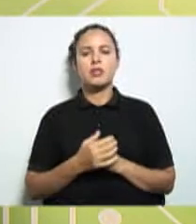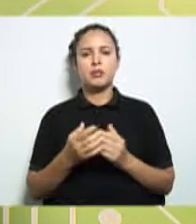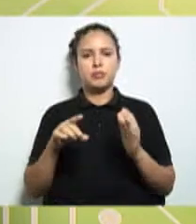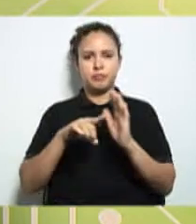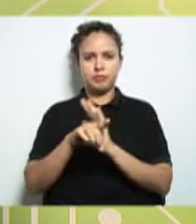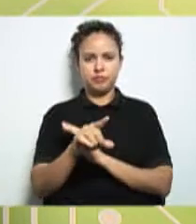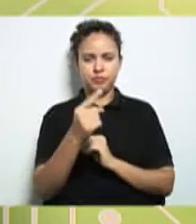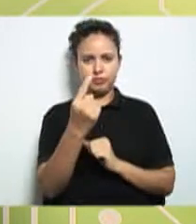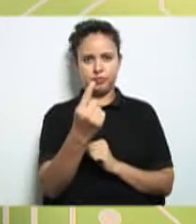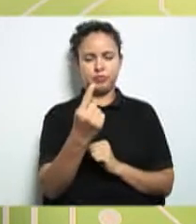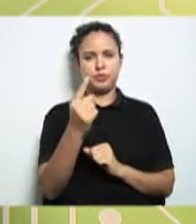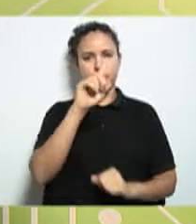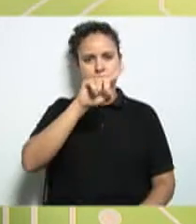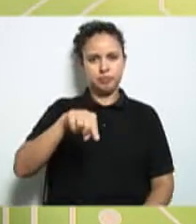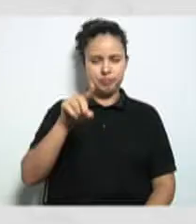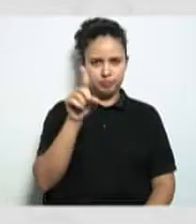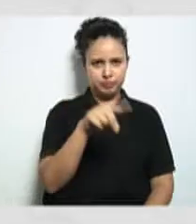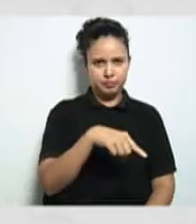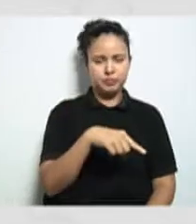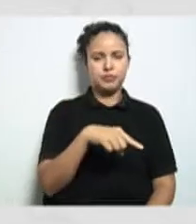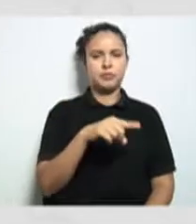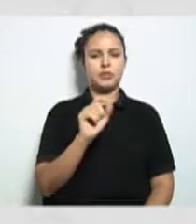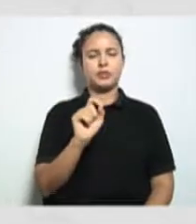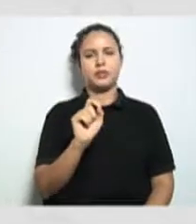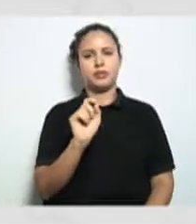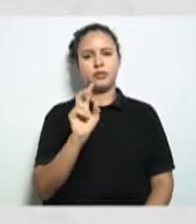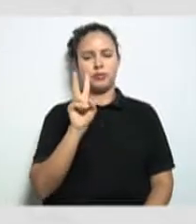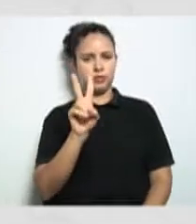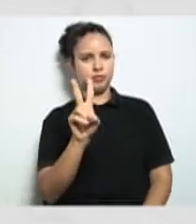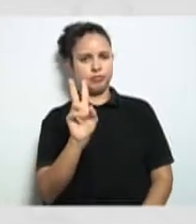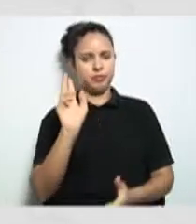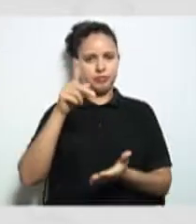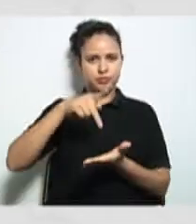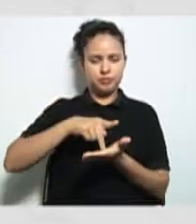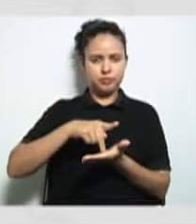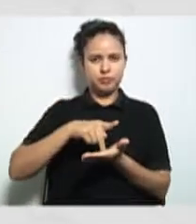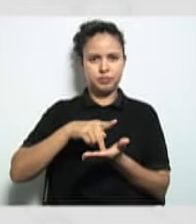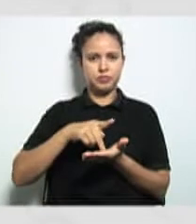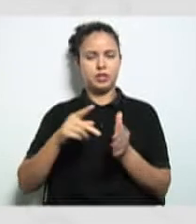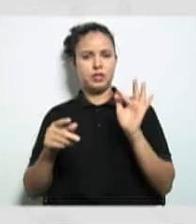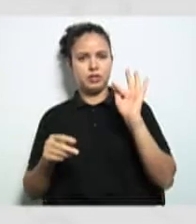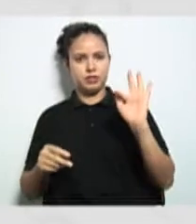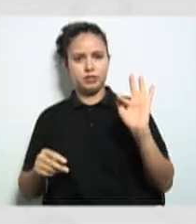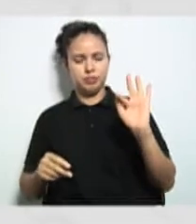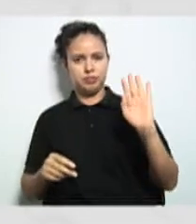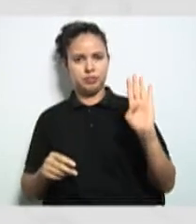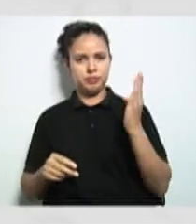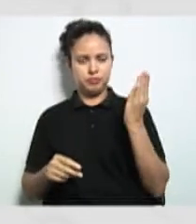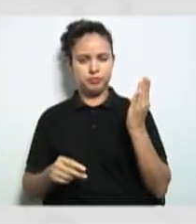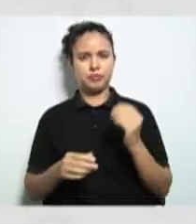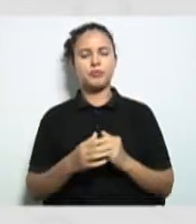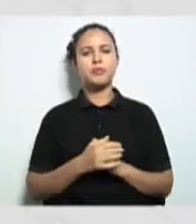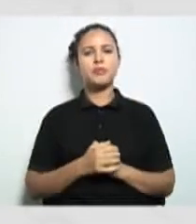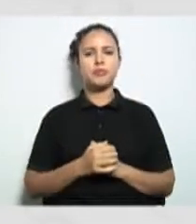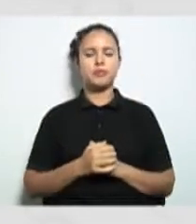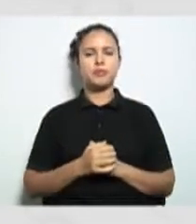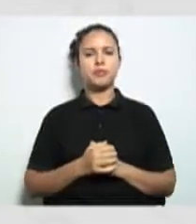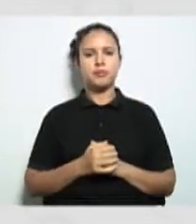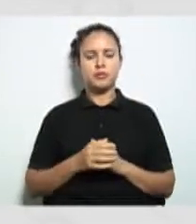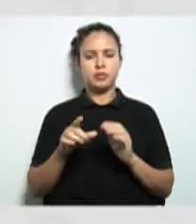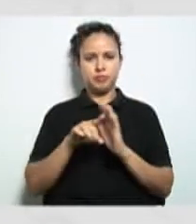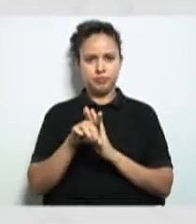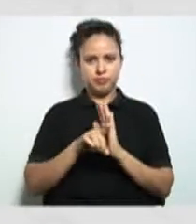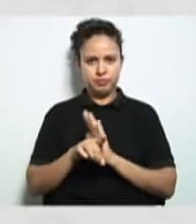1, marque V para verdadeiro e F para falso. Olha só,